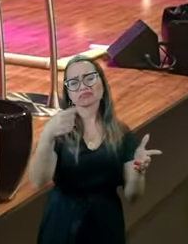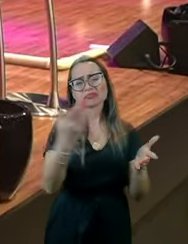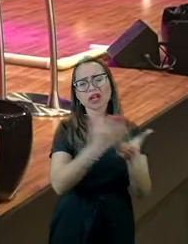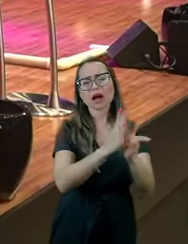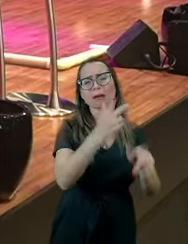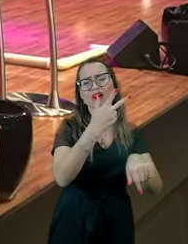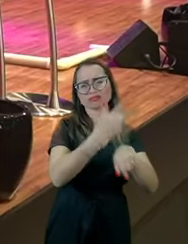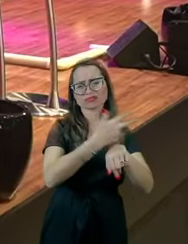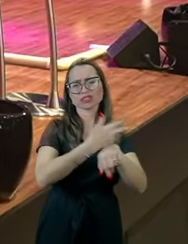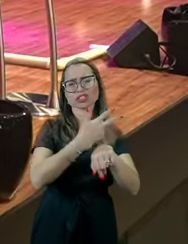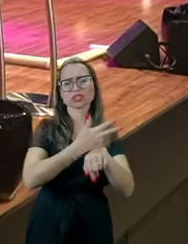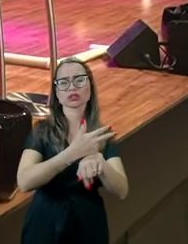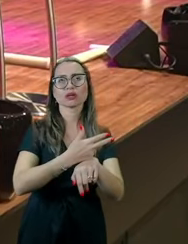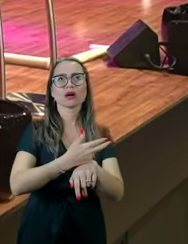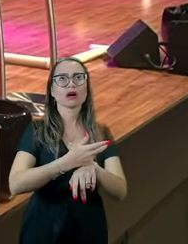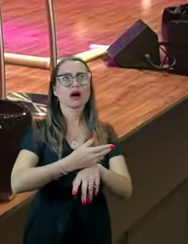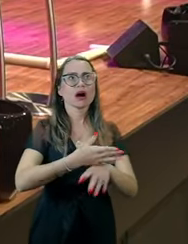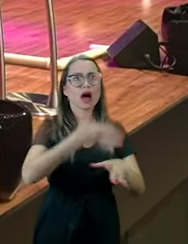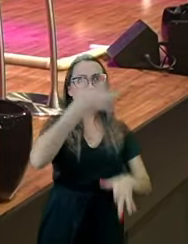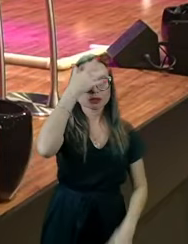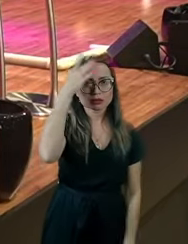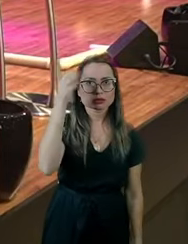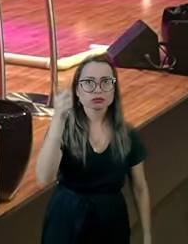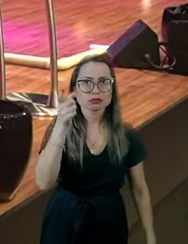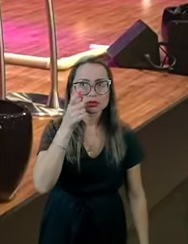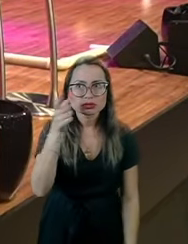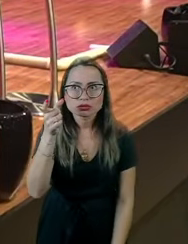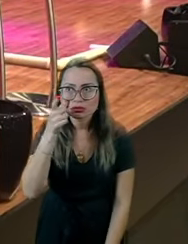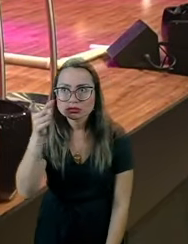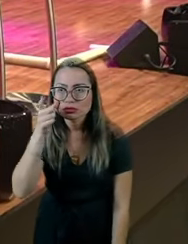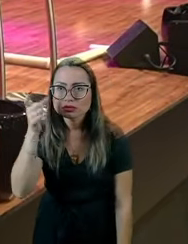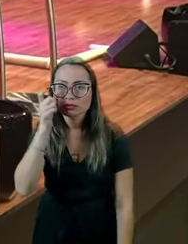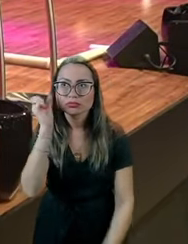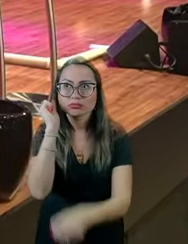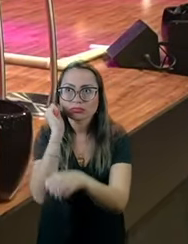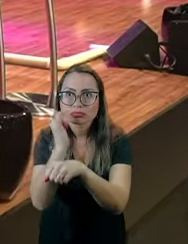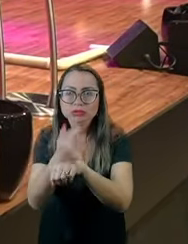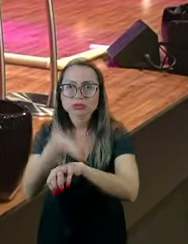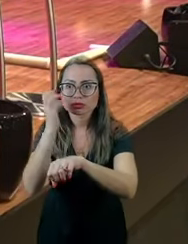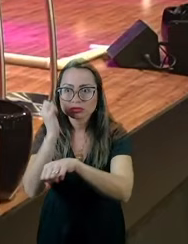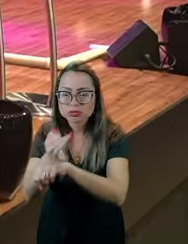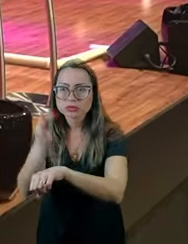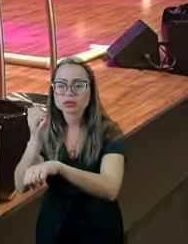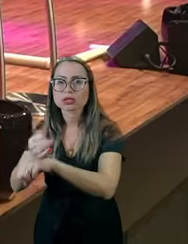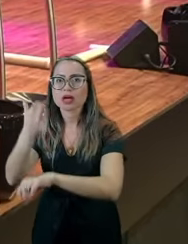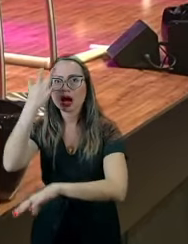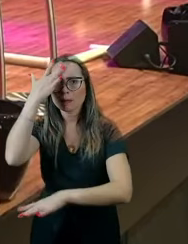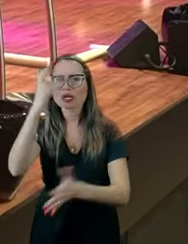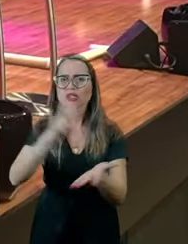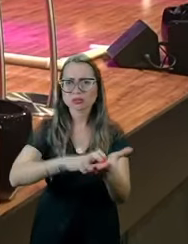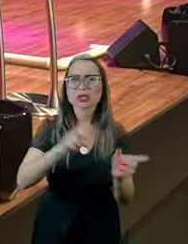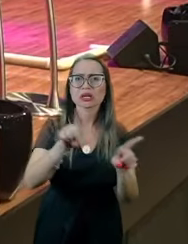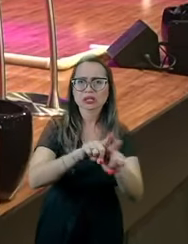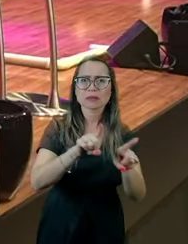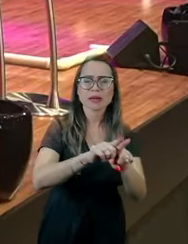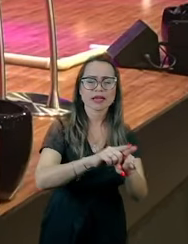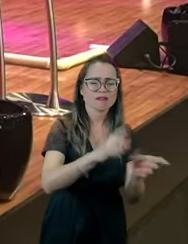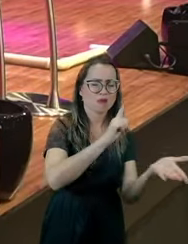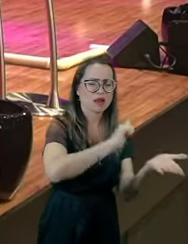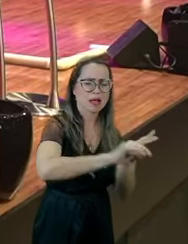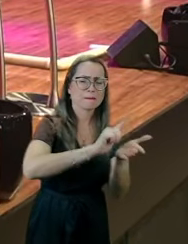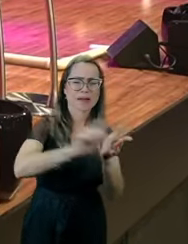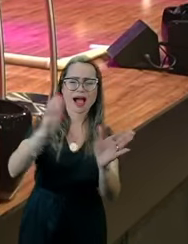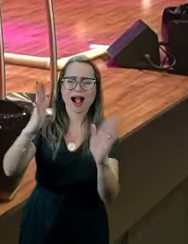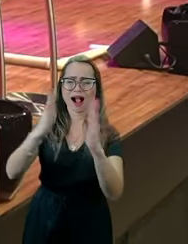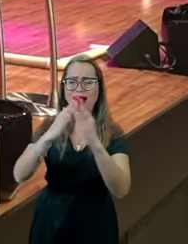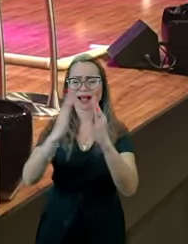de visualizações. Mulheres vão assistir na madrugada, que vão acordar na Europa, no fuso horário do Japão. Amanhã pela manhã elas vão fazer faxina assistindo